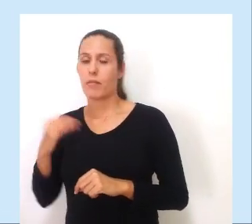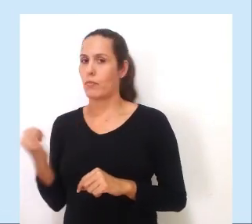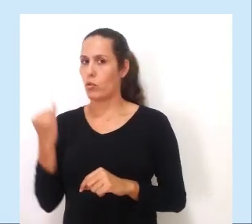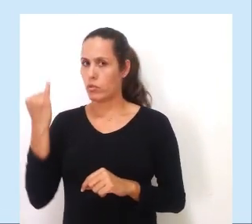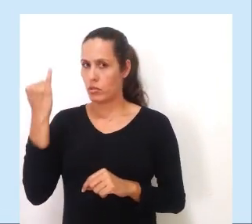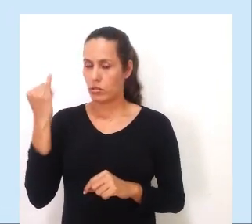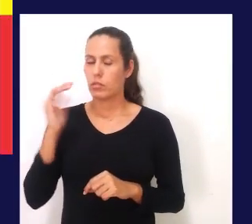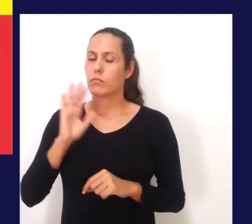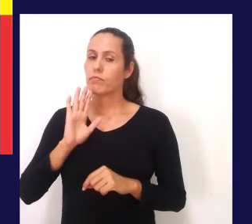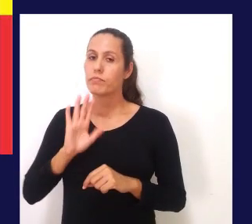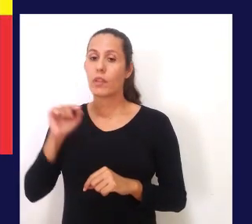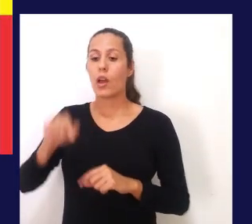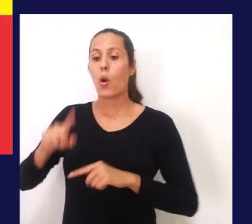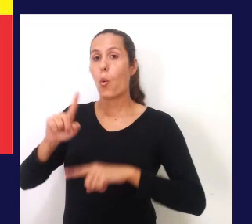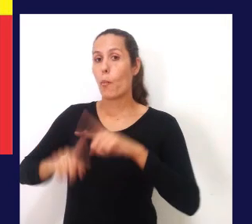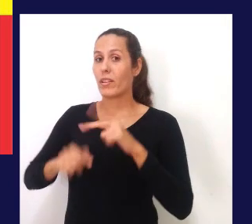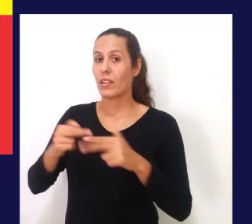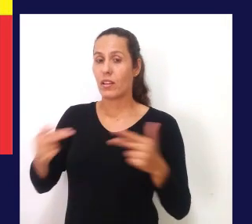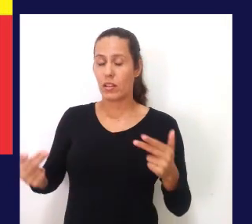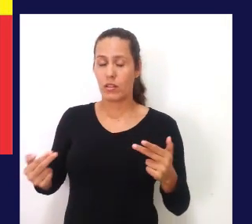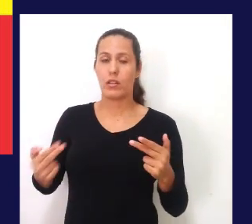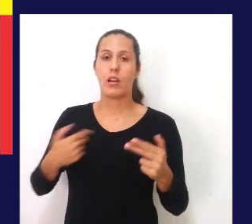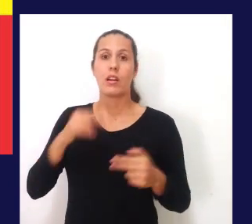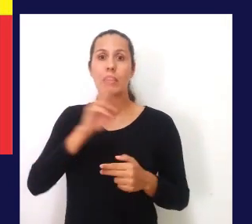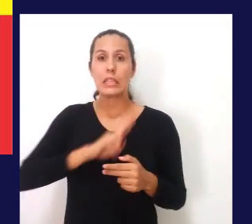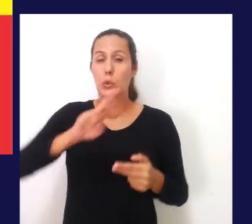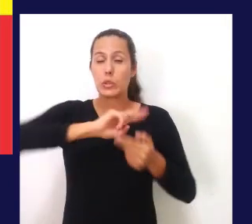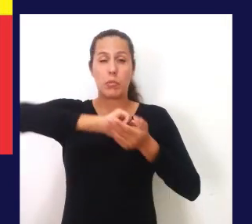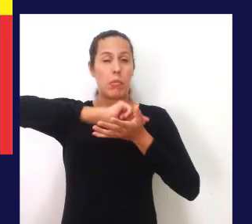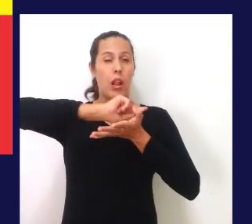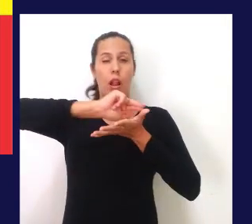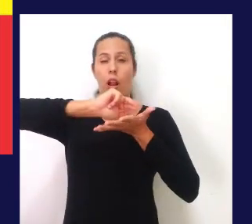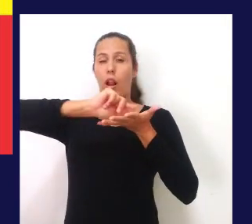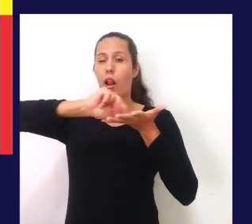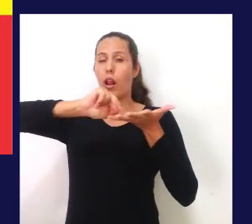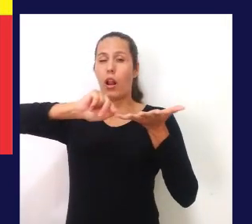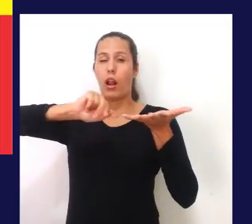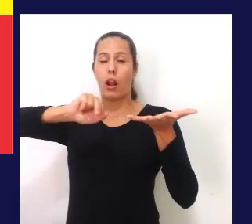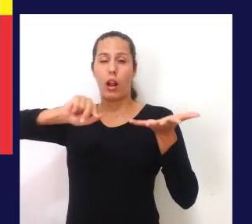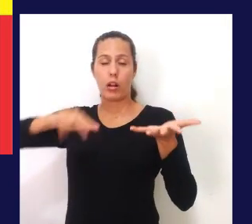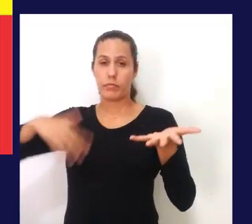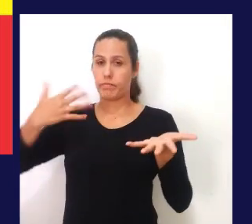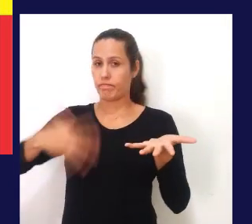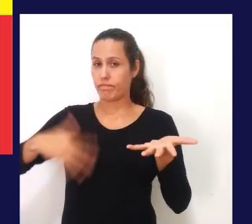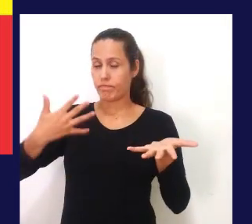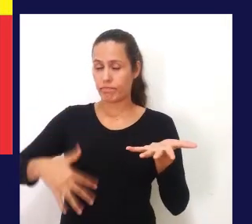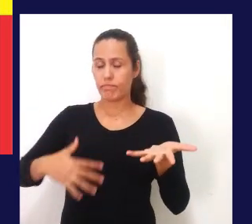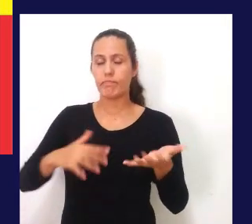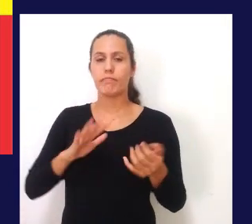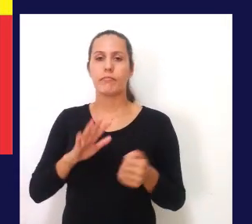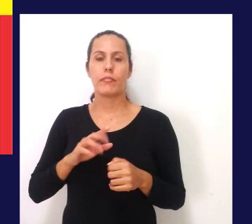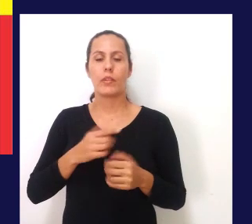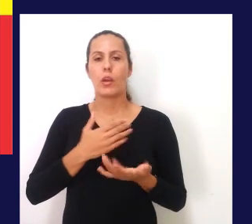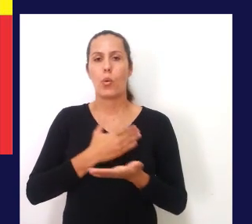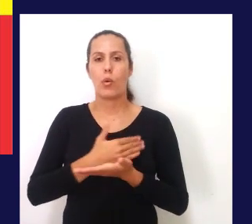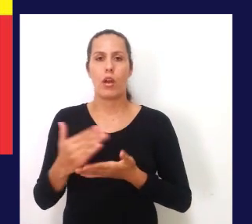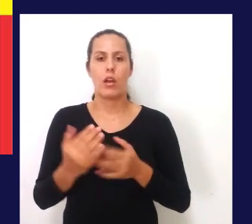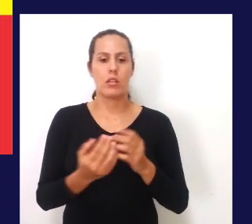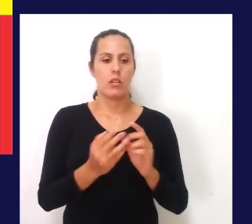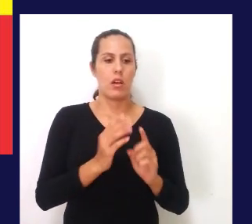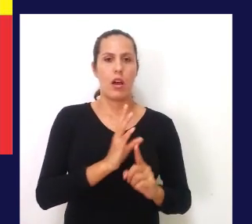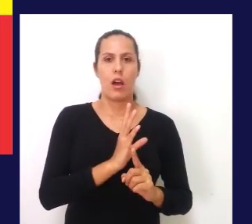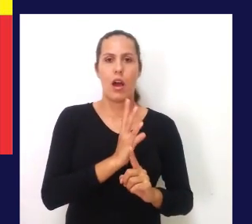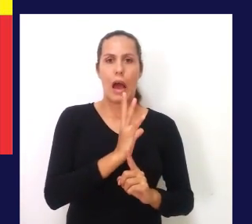importância. Ele vai ser um material que vai ter aí uma aplicabilidade bastante diversificada, desde